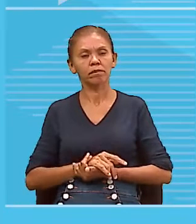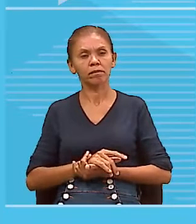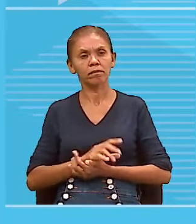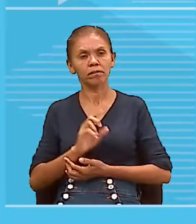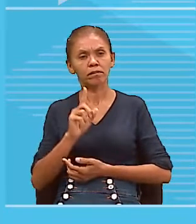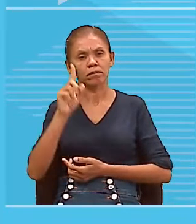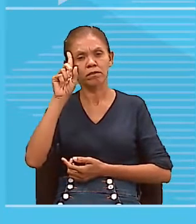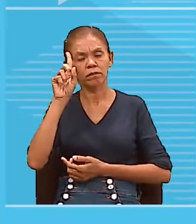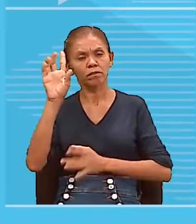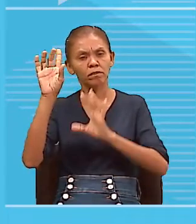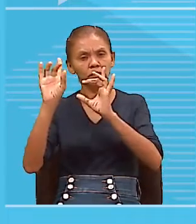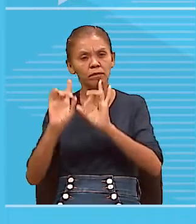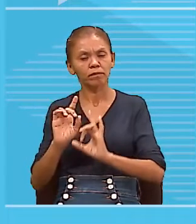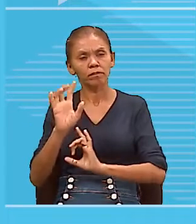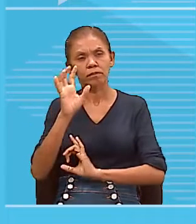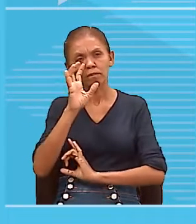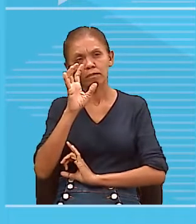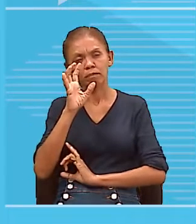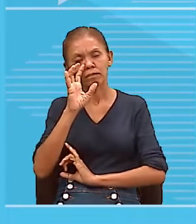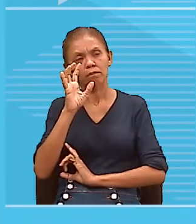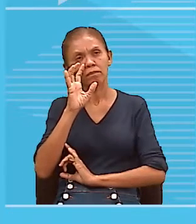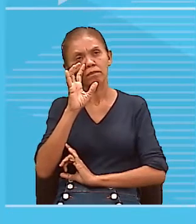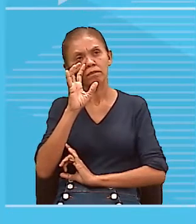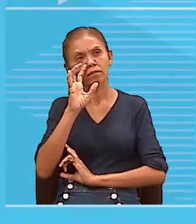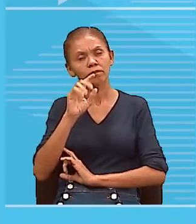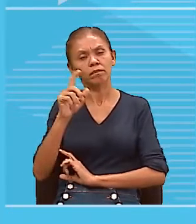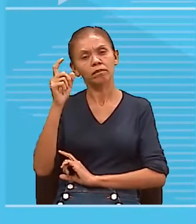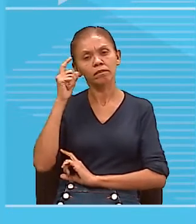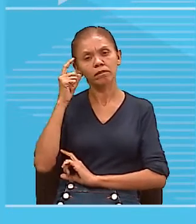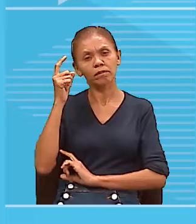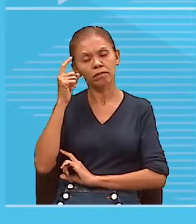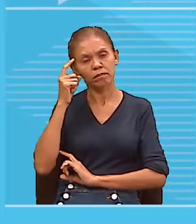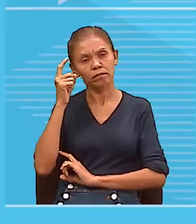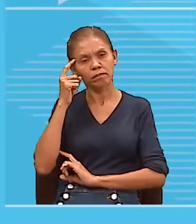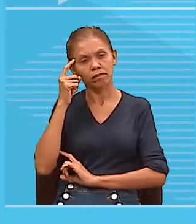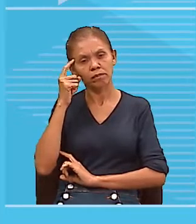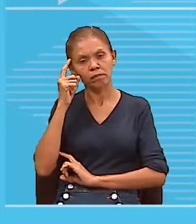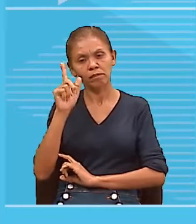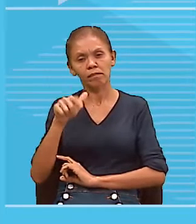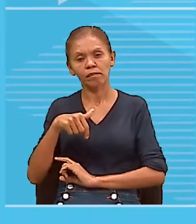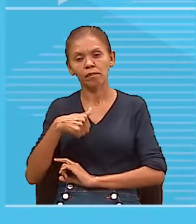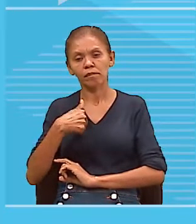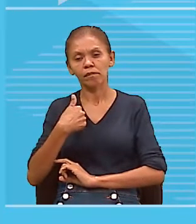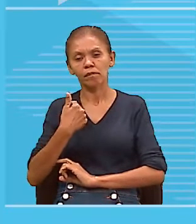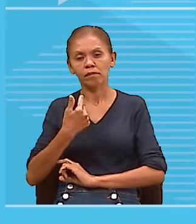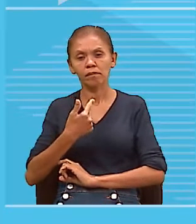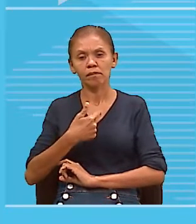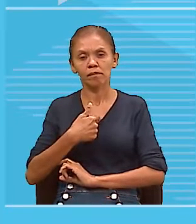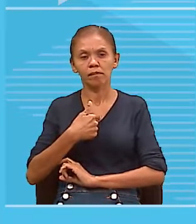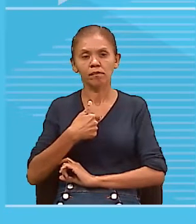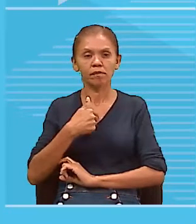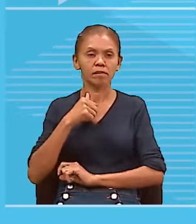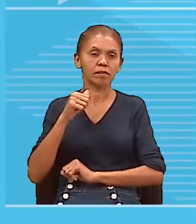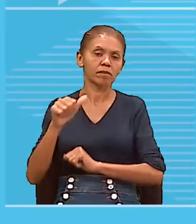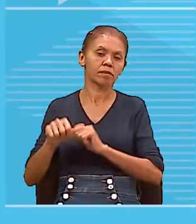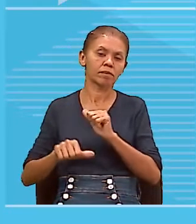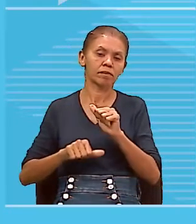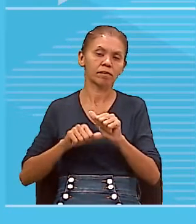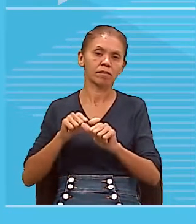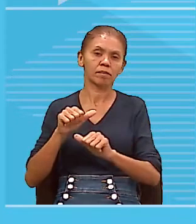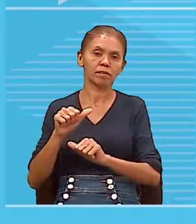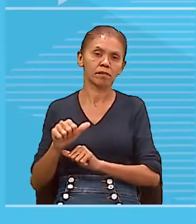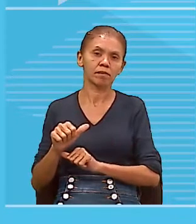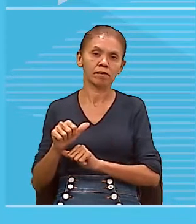viajando mesmo assim pensando como que a gente diferenciou né como que a gente mudou o